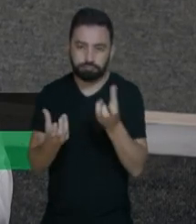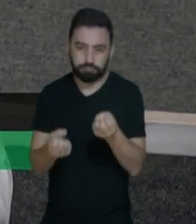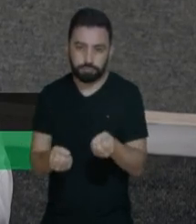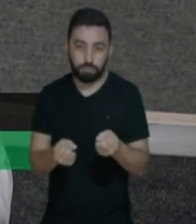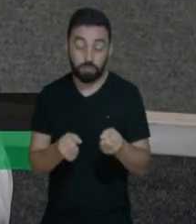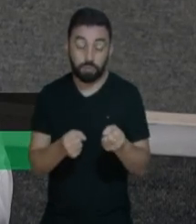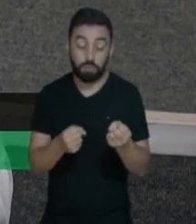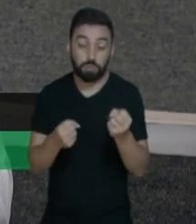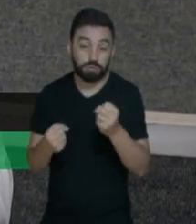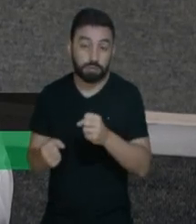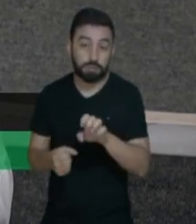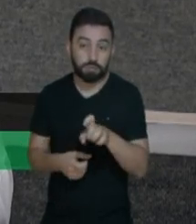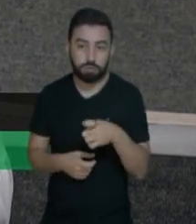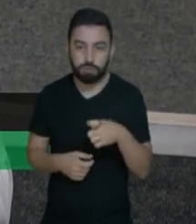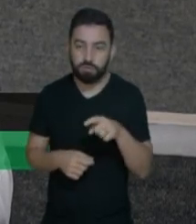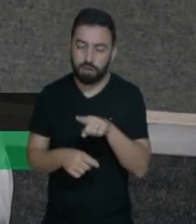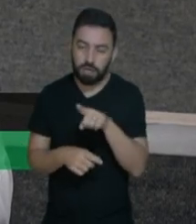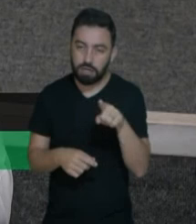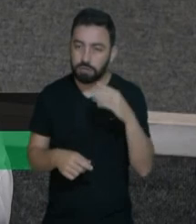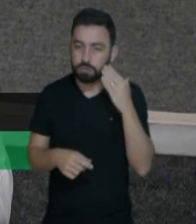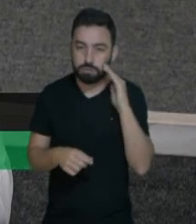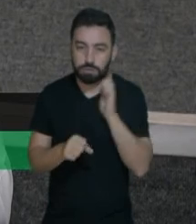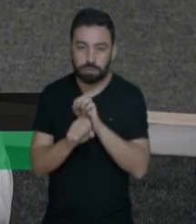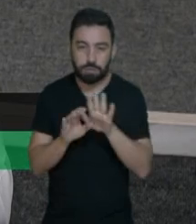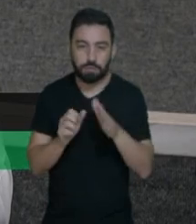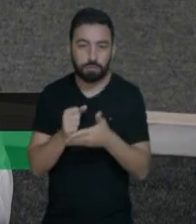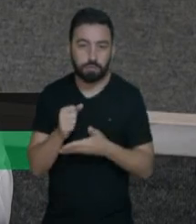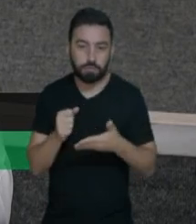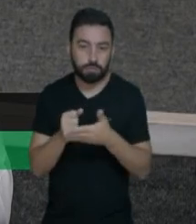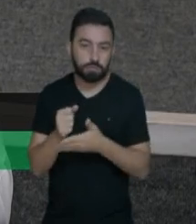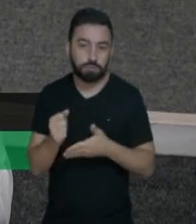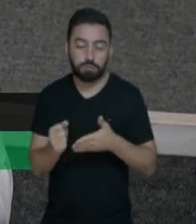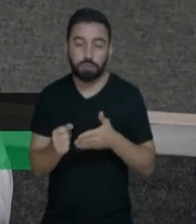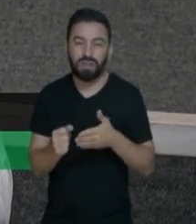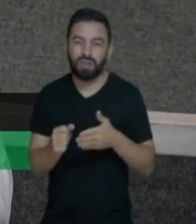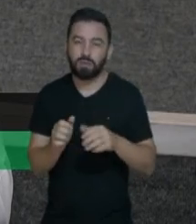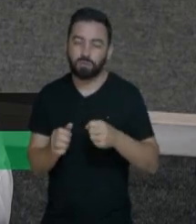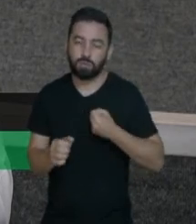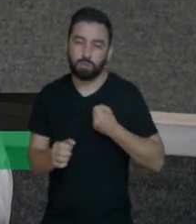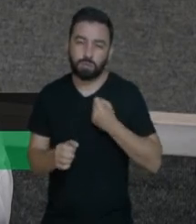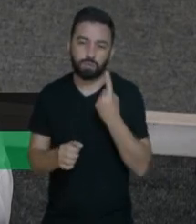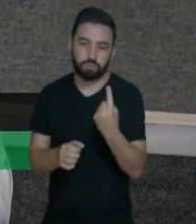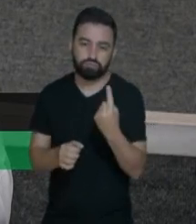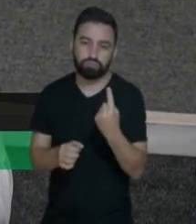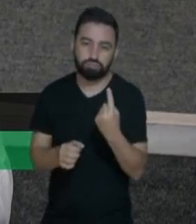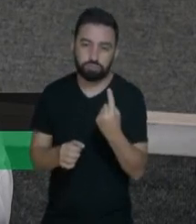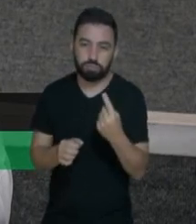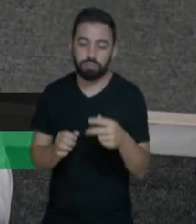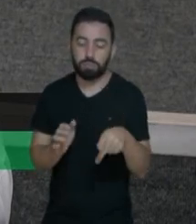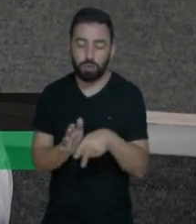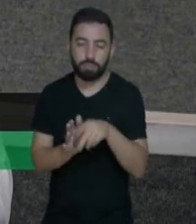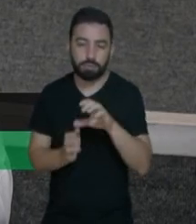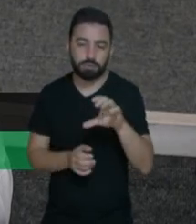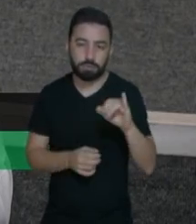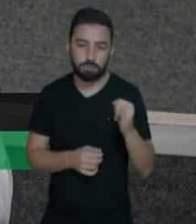executivo esta não compreende o fundamento orientador do enunciado número 1/2021 desta ccj que por sua vez declarou